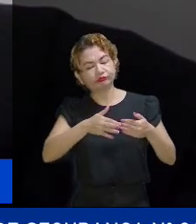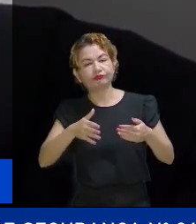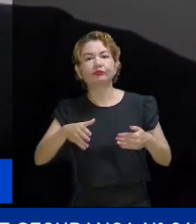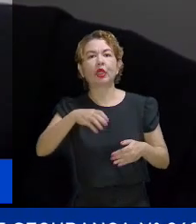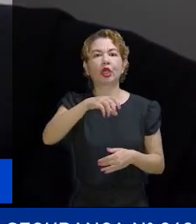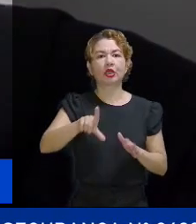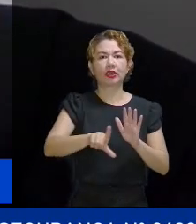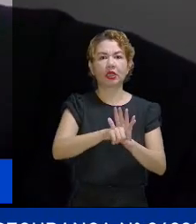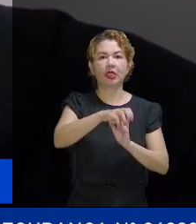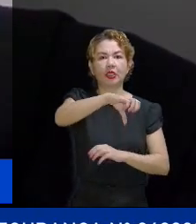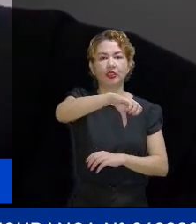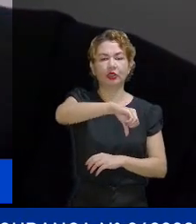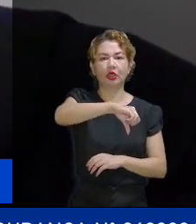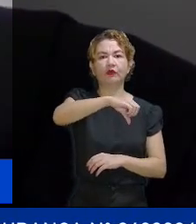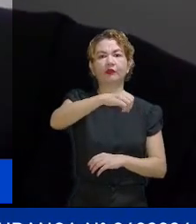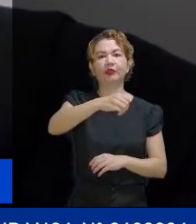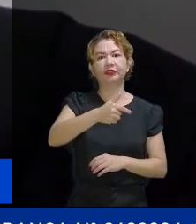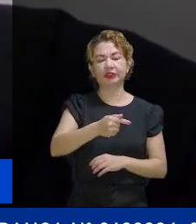Lei